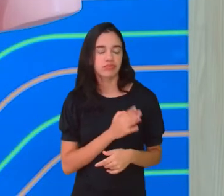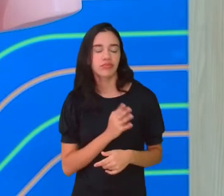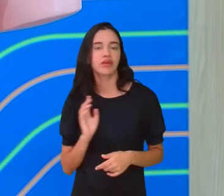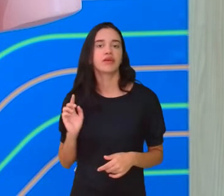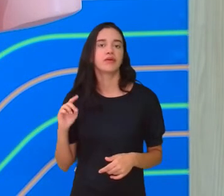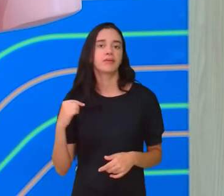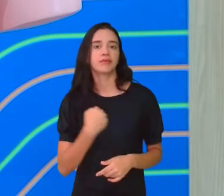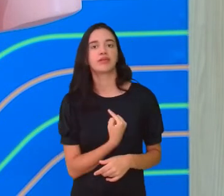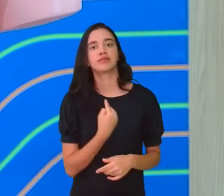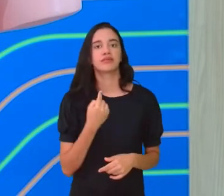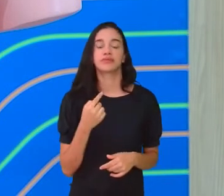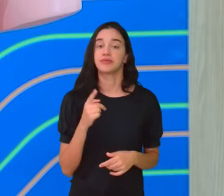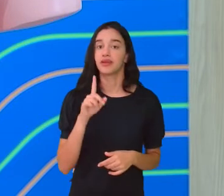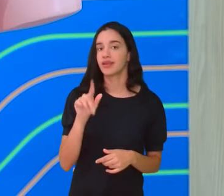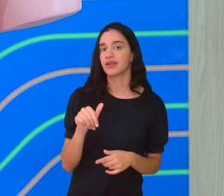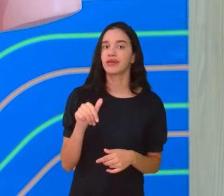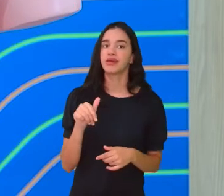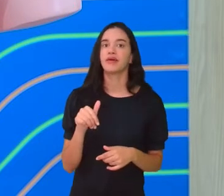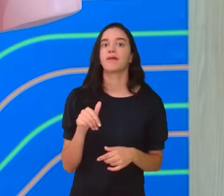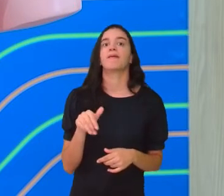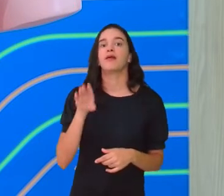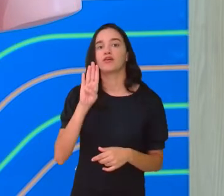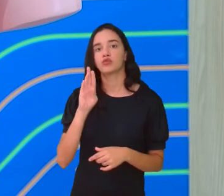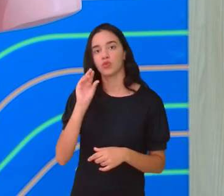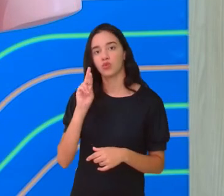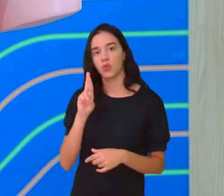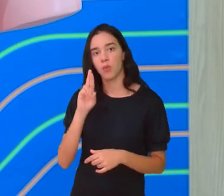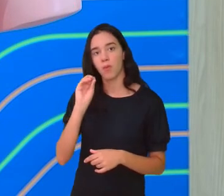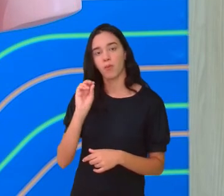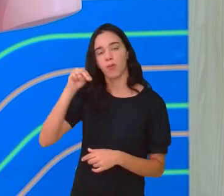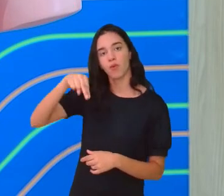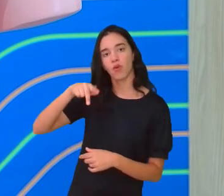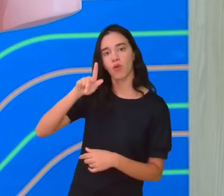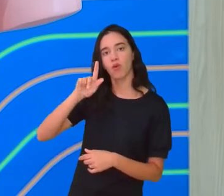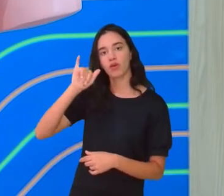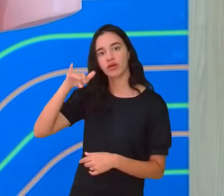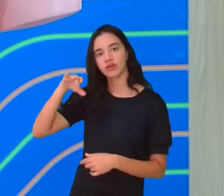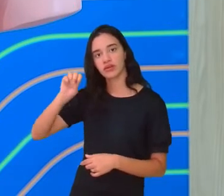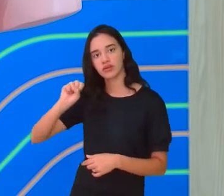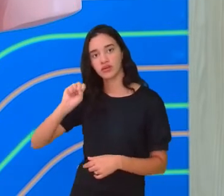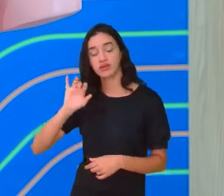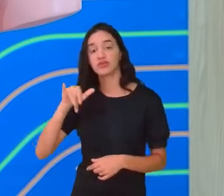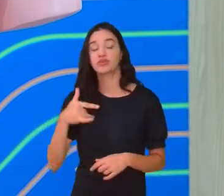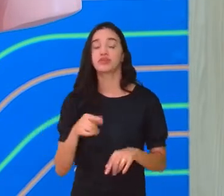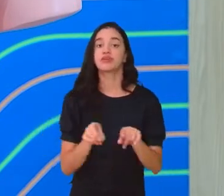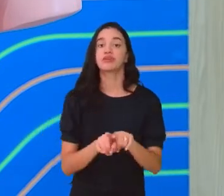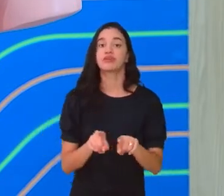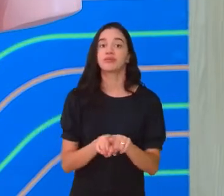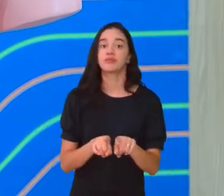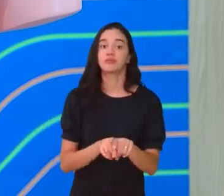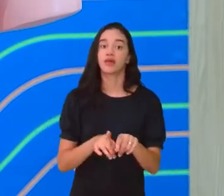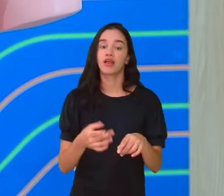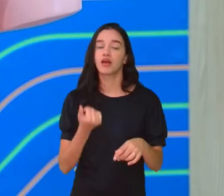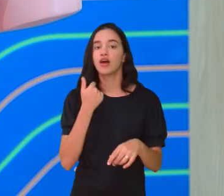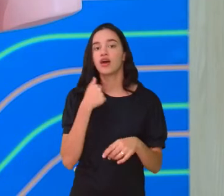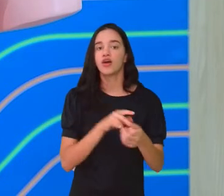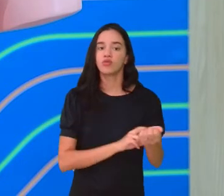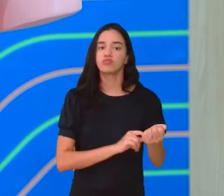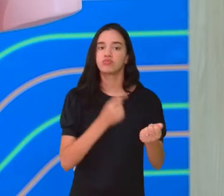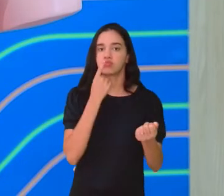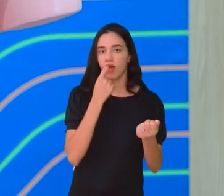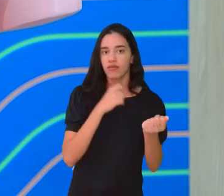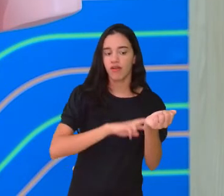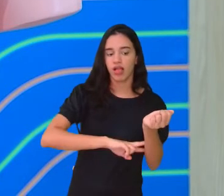questão dos bronquíolos e também da parte de sangue, dos vasos sanguíneos, que é um assunto que nós vamos